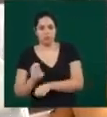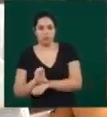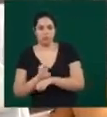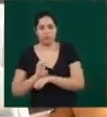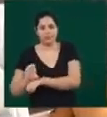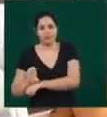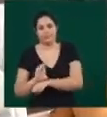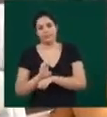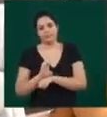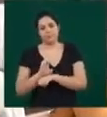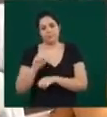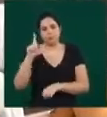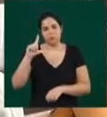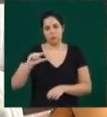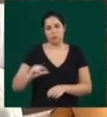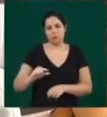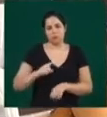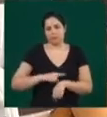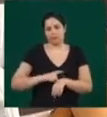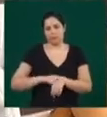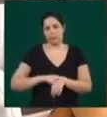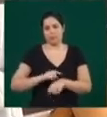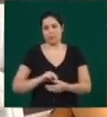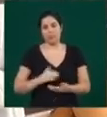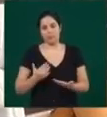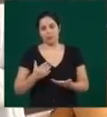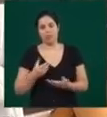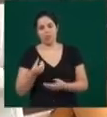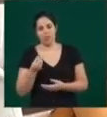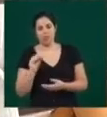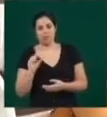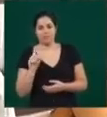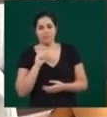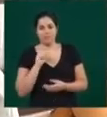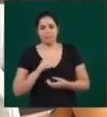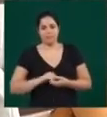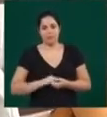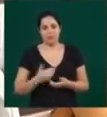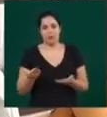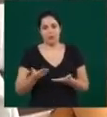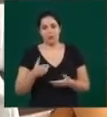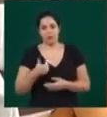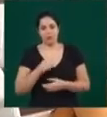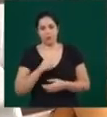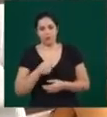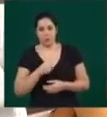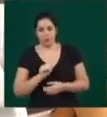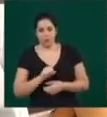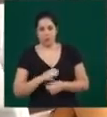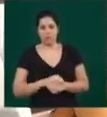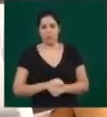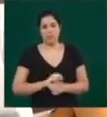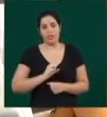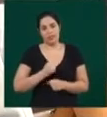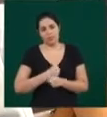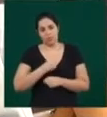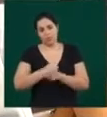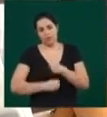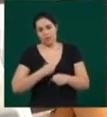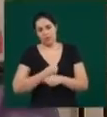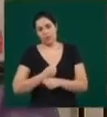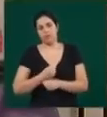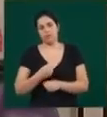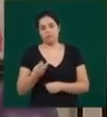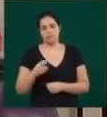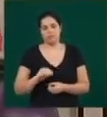para minimizar esse tempo, por isso dispensa 60, agora em 2018, e para 2019 dispensa